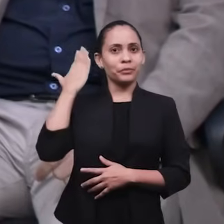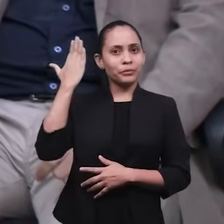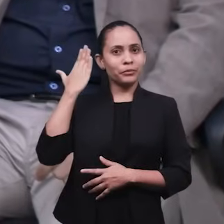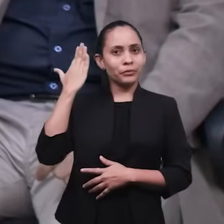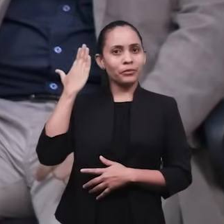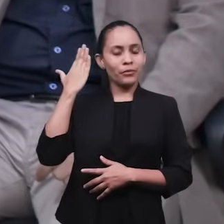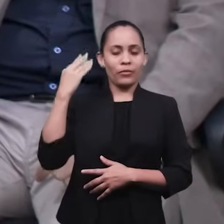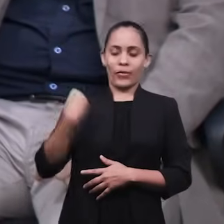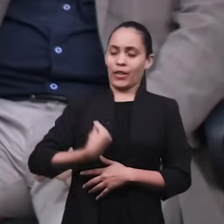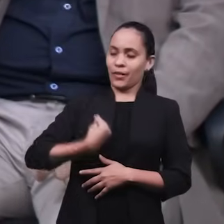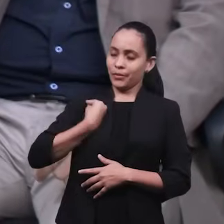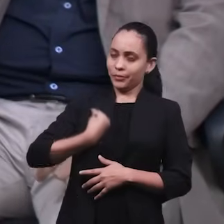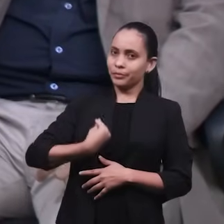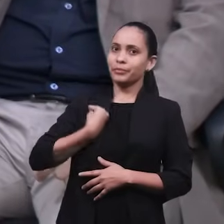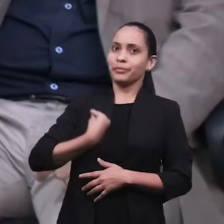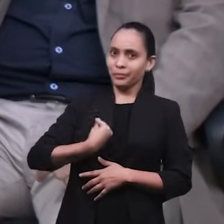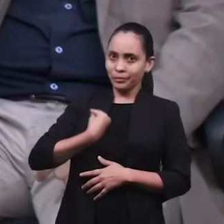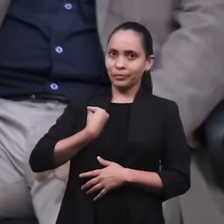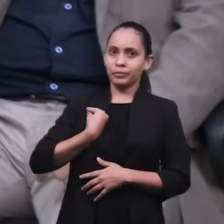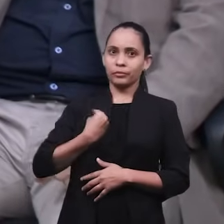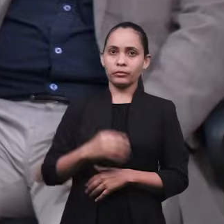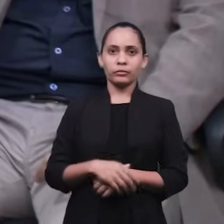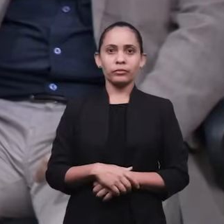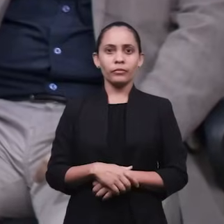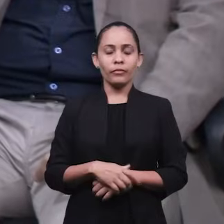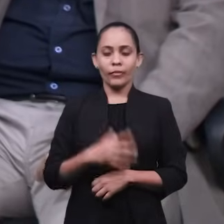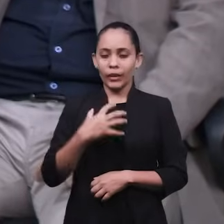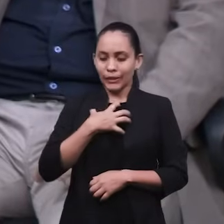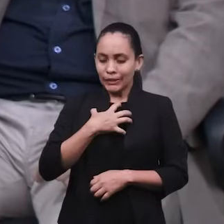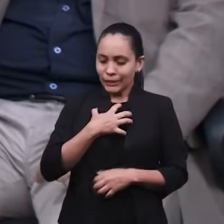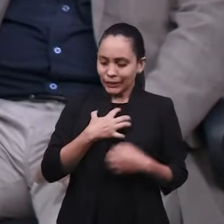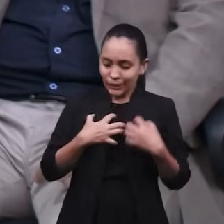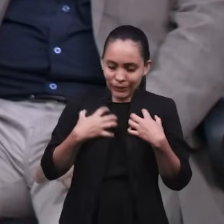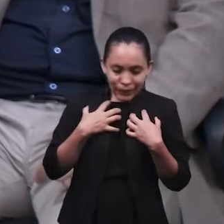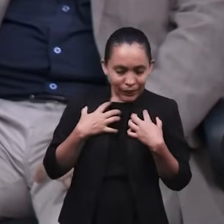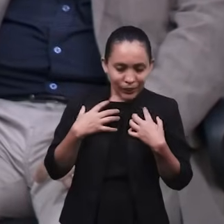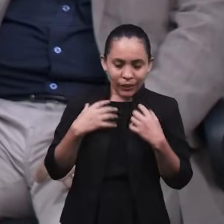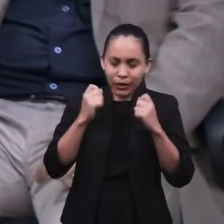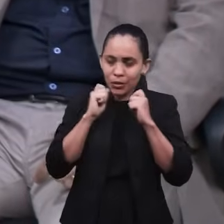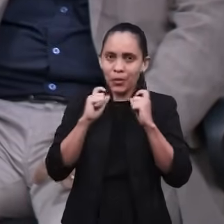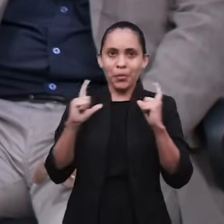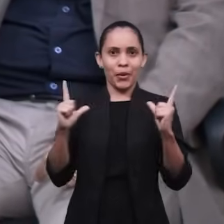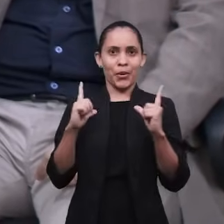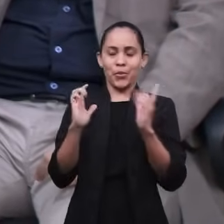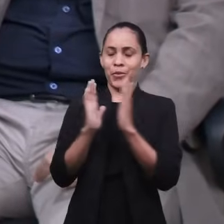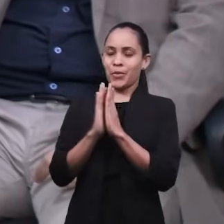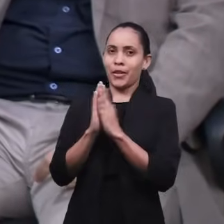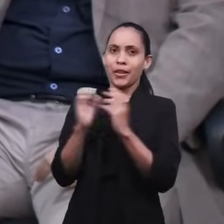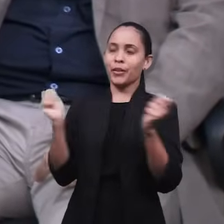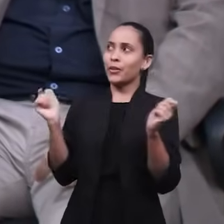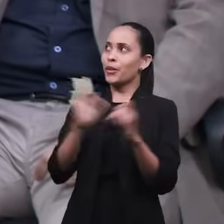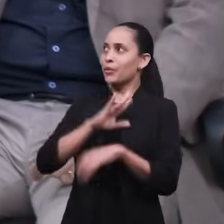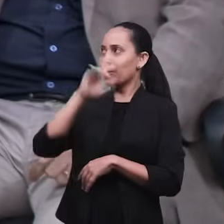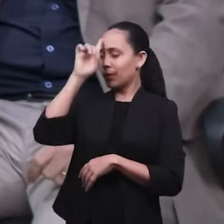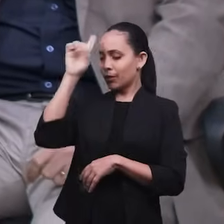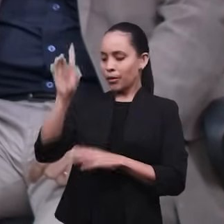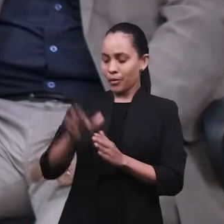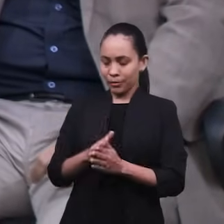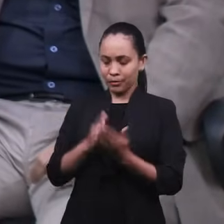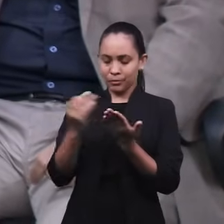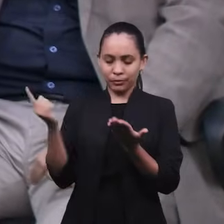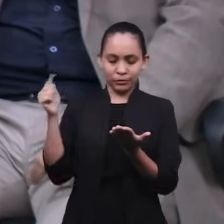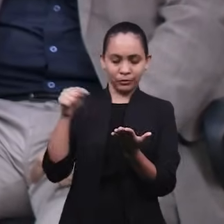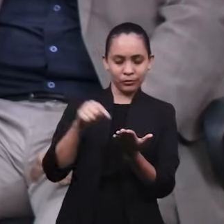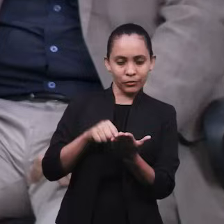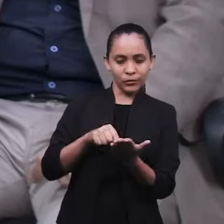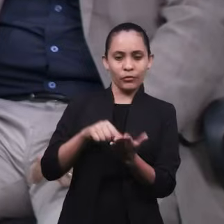de que o Senhor vive em mim. E muito quebrantado pela manhã, né? Orei, glorifiquei o Senhor e abri a palavra.